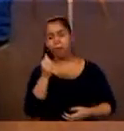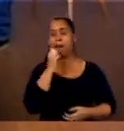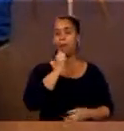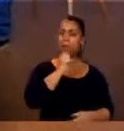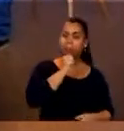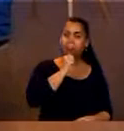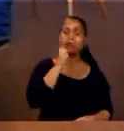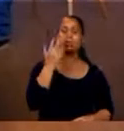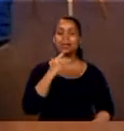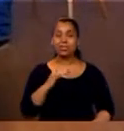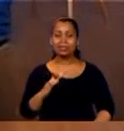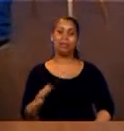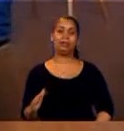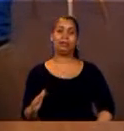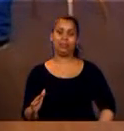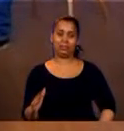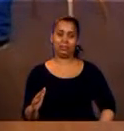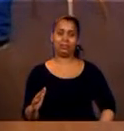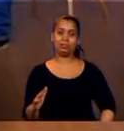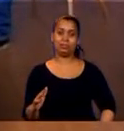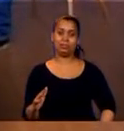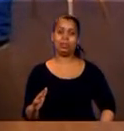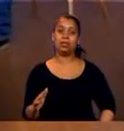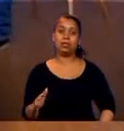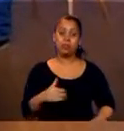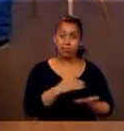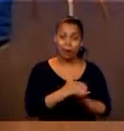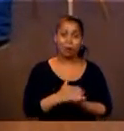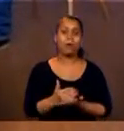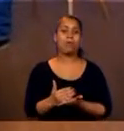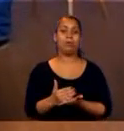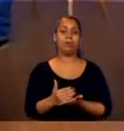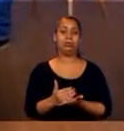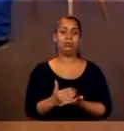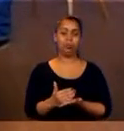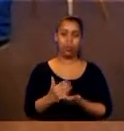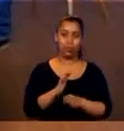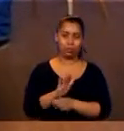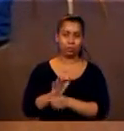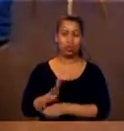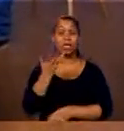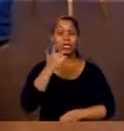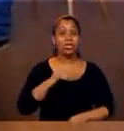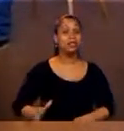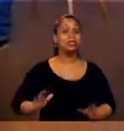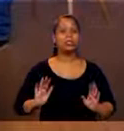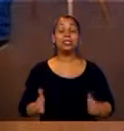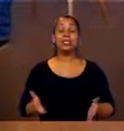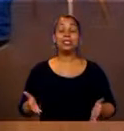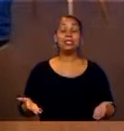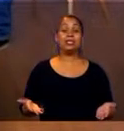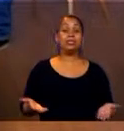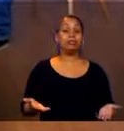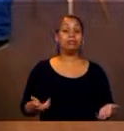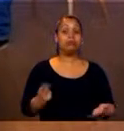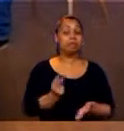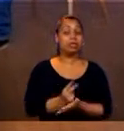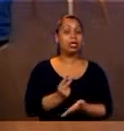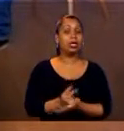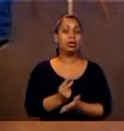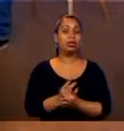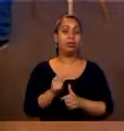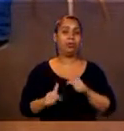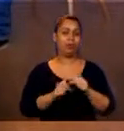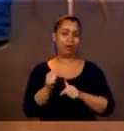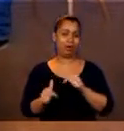mãe, crianças, para botar a mão na terra. Sim. Muitas vezes crianças que jamais botaram a mão na